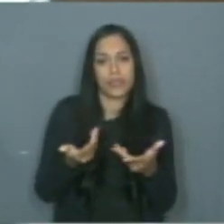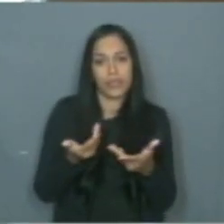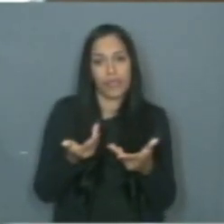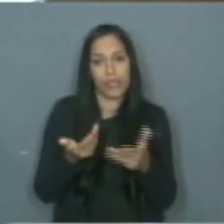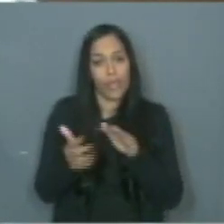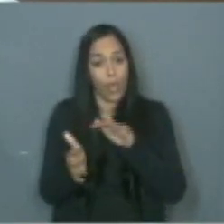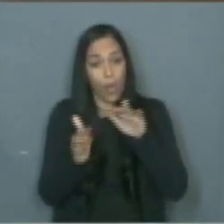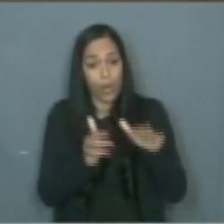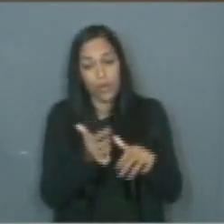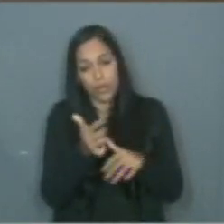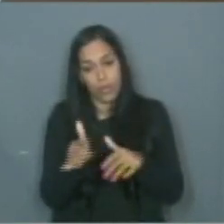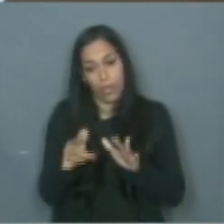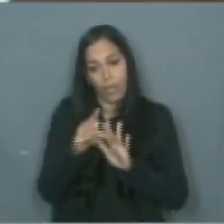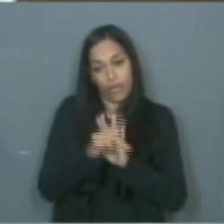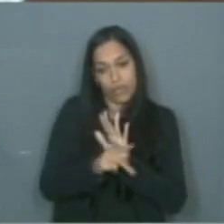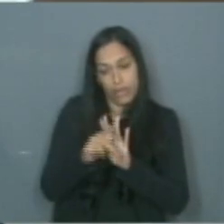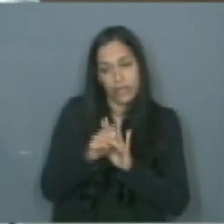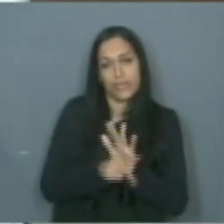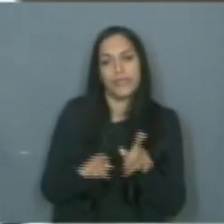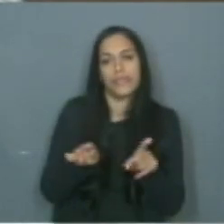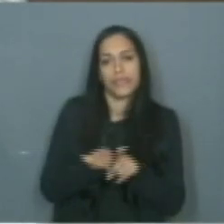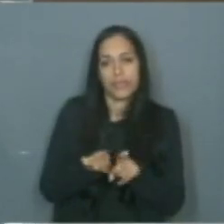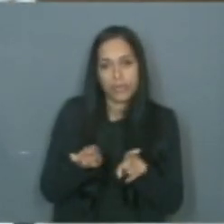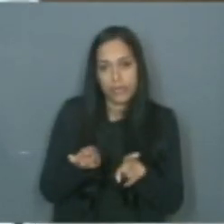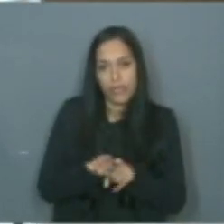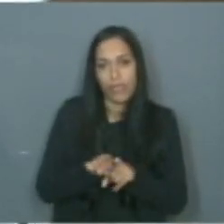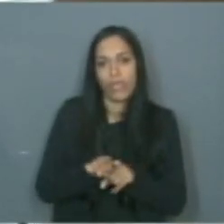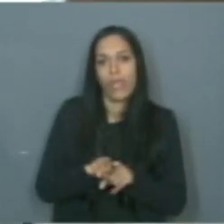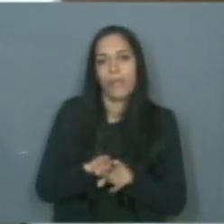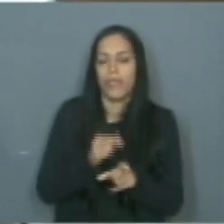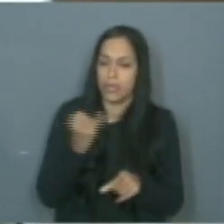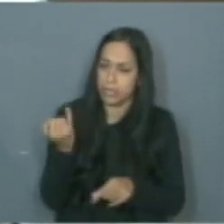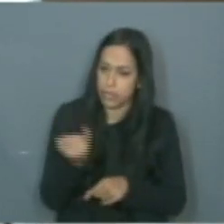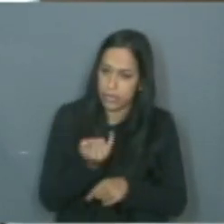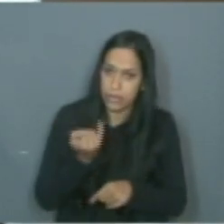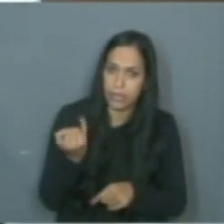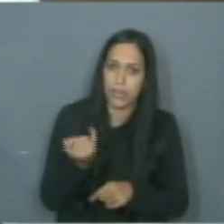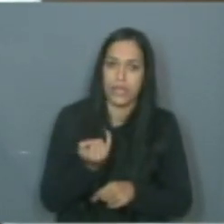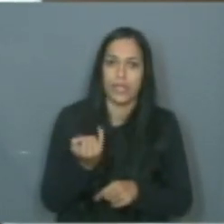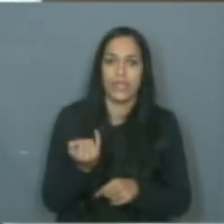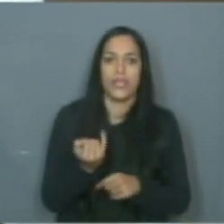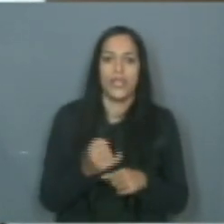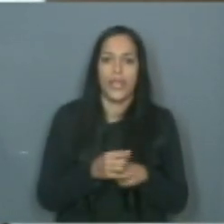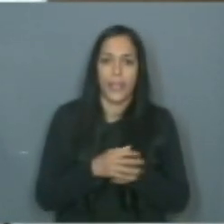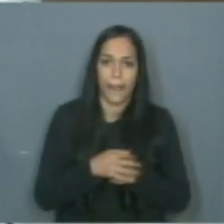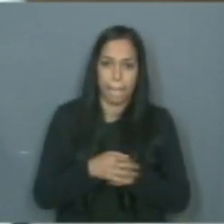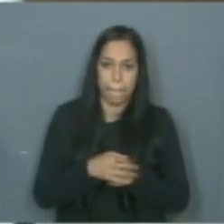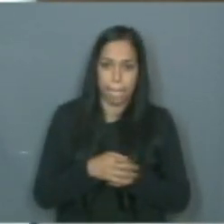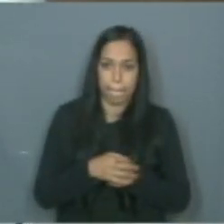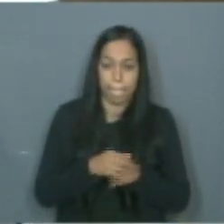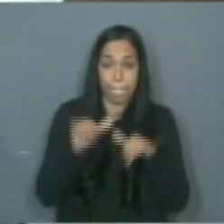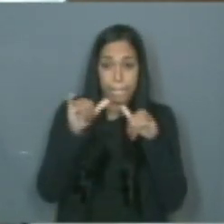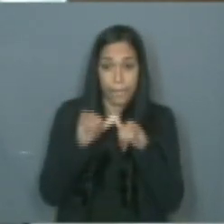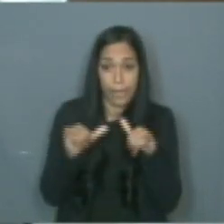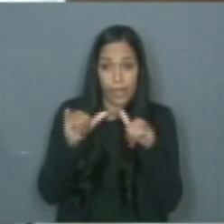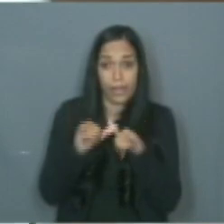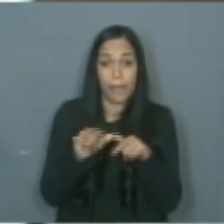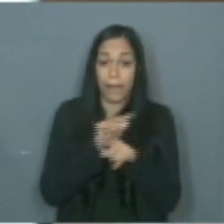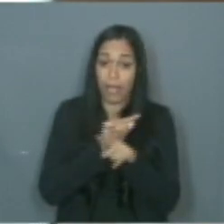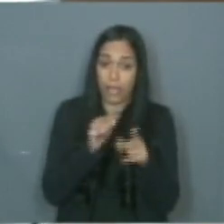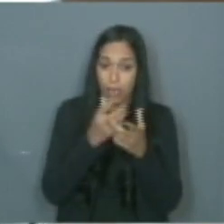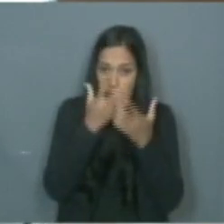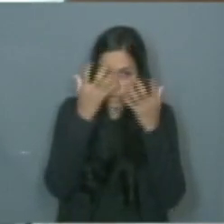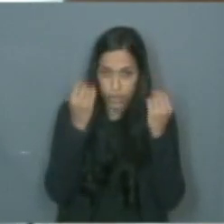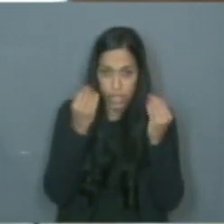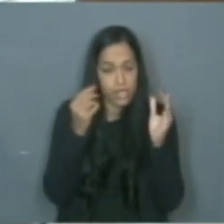para o outro projeto, que também versa sobre uma matéria muito importante, que é a campanha Não Esqueça. Olhe